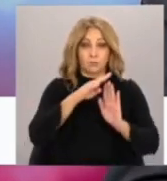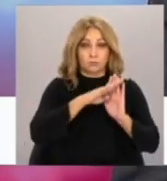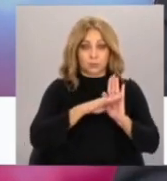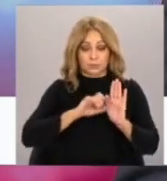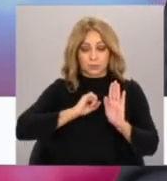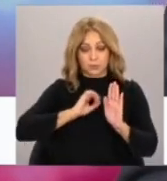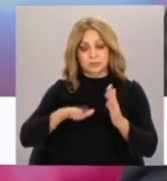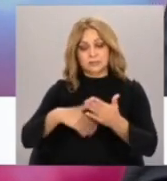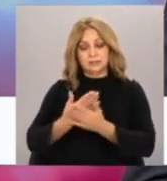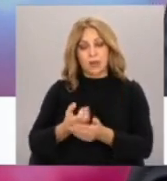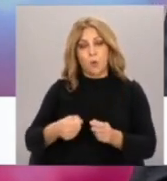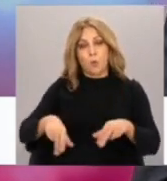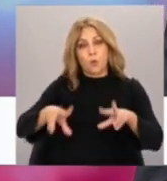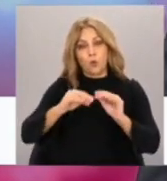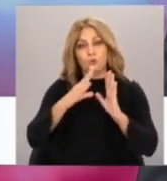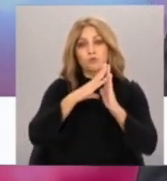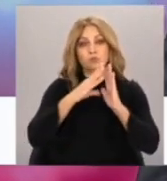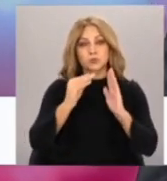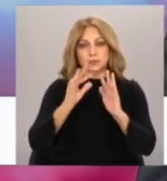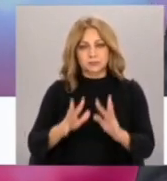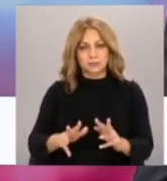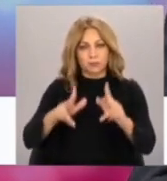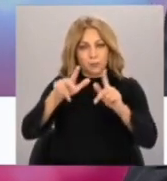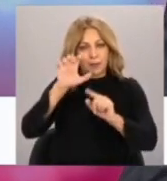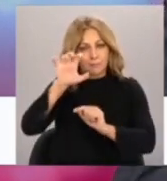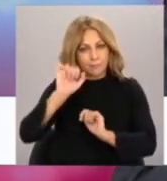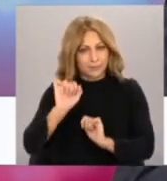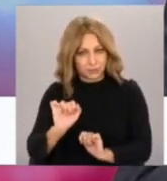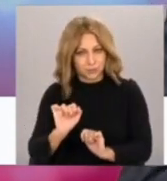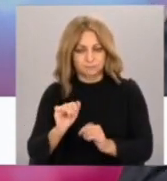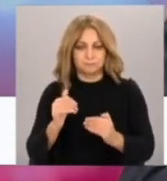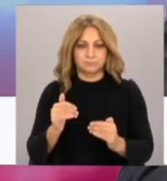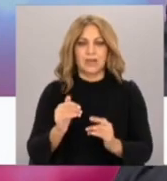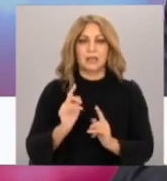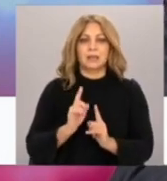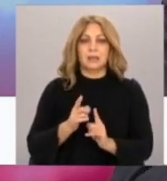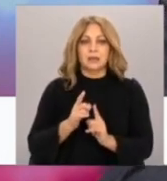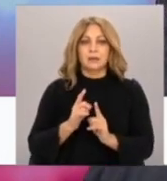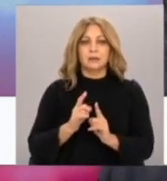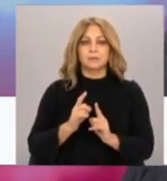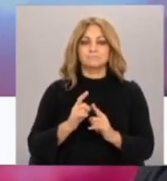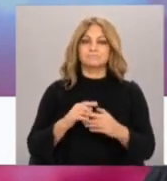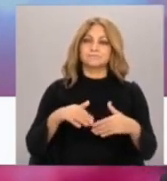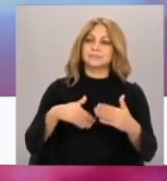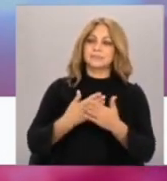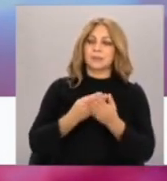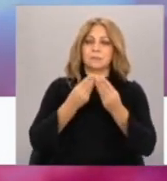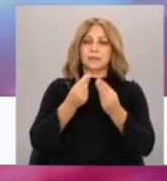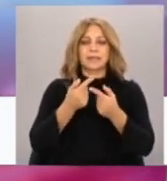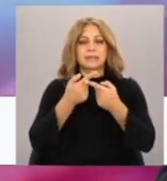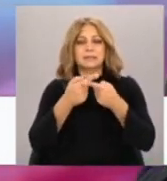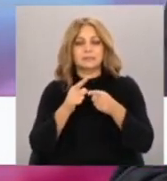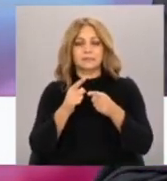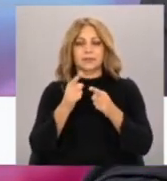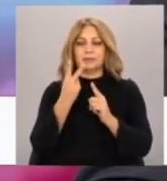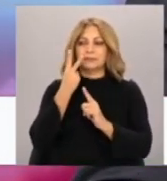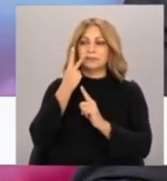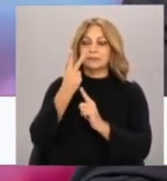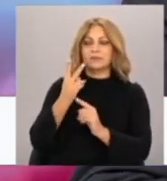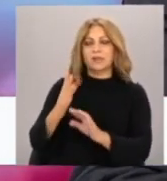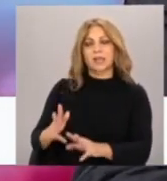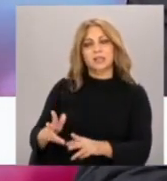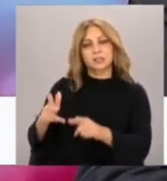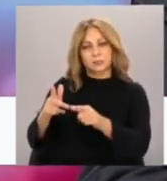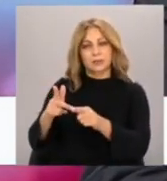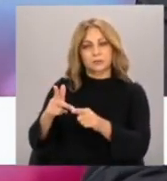modelo de desenvolvimento para o país novo modelo de desenvolvimento que se pauta por uma forma diferente de olhar para o crescimento